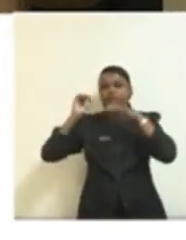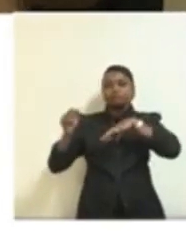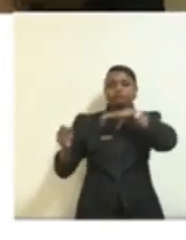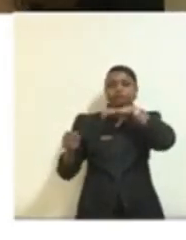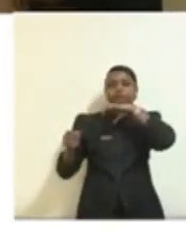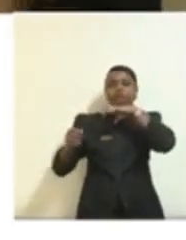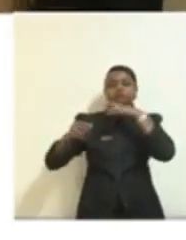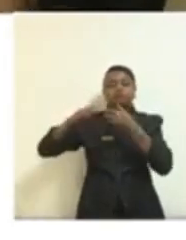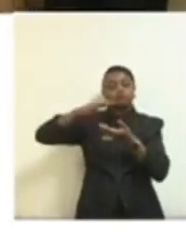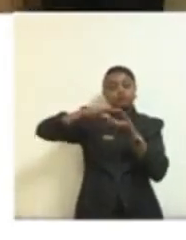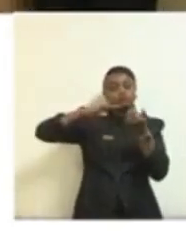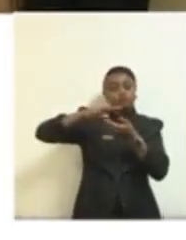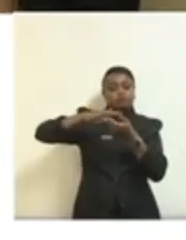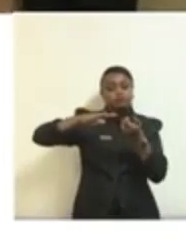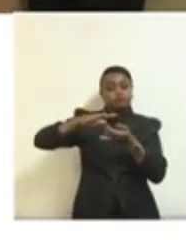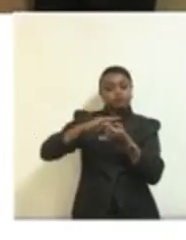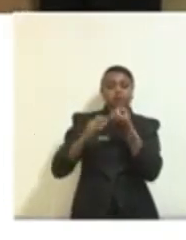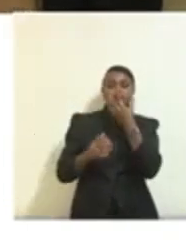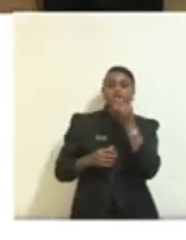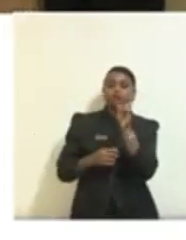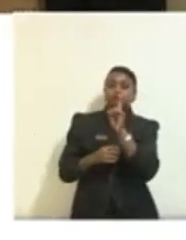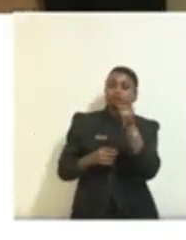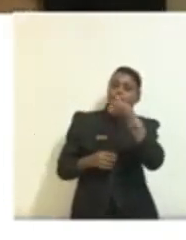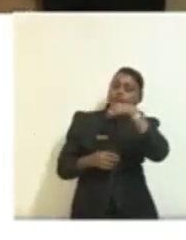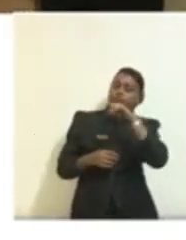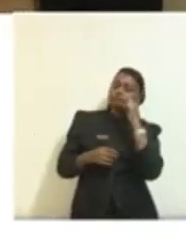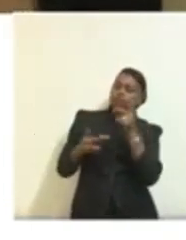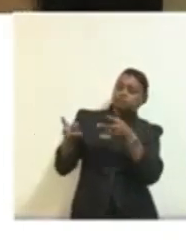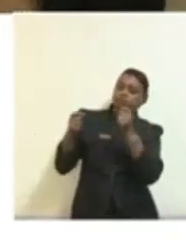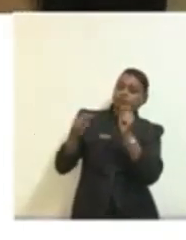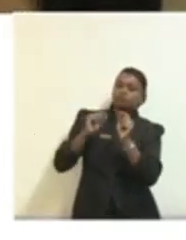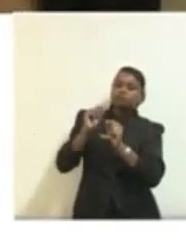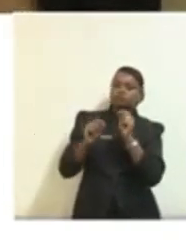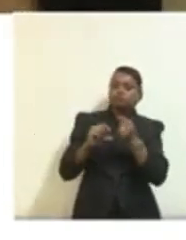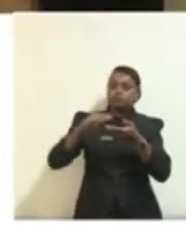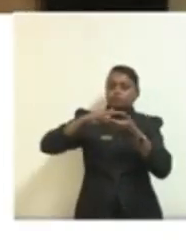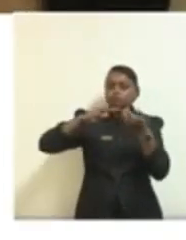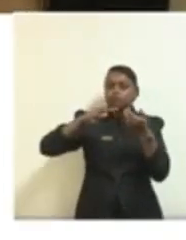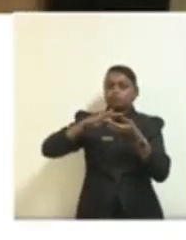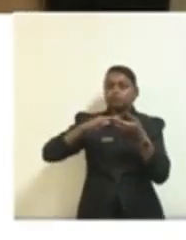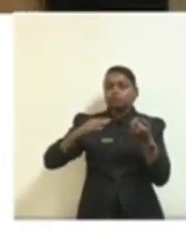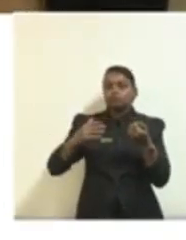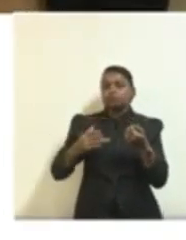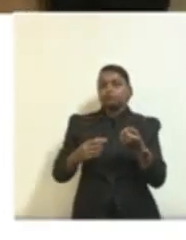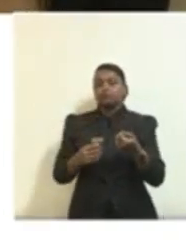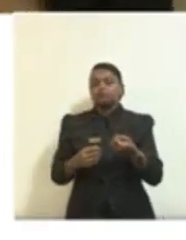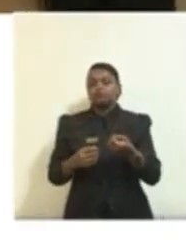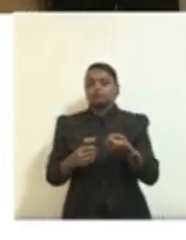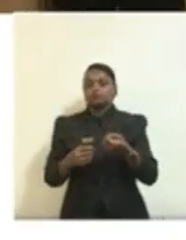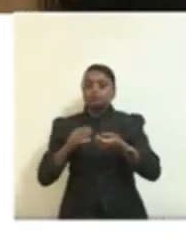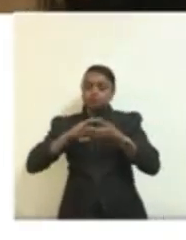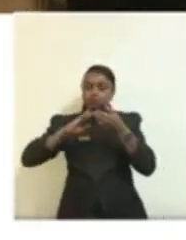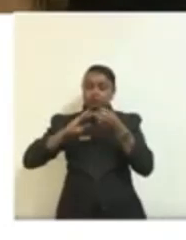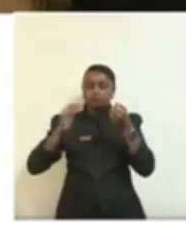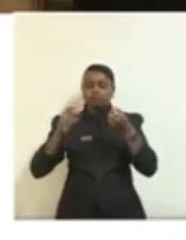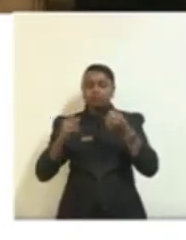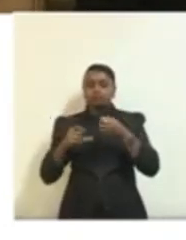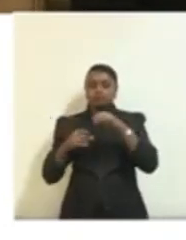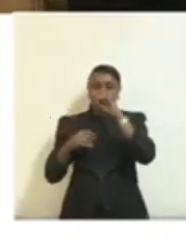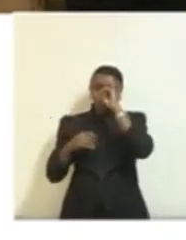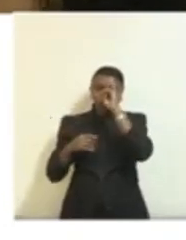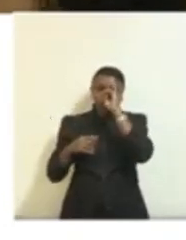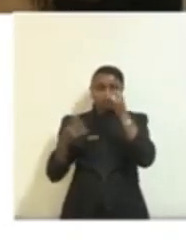desse experimento, foi avaliar o que acontece quando nós removemos o uso pastoril, em termos